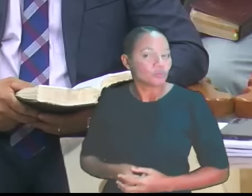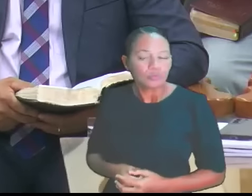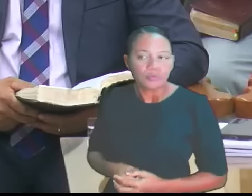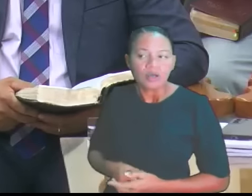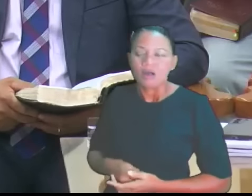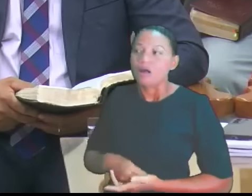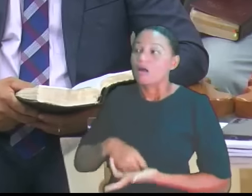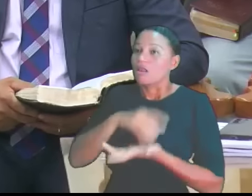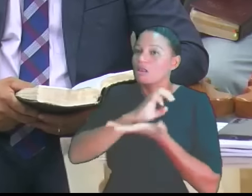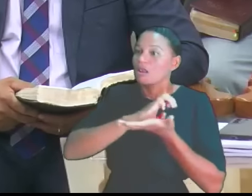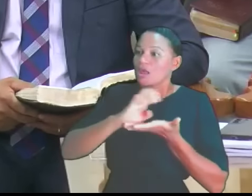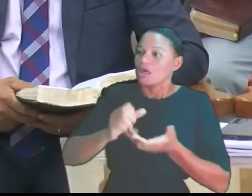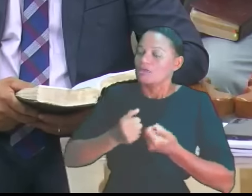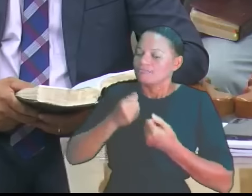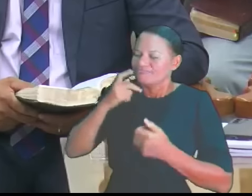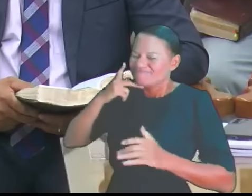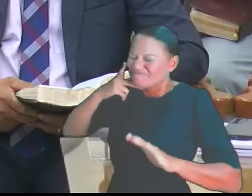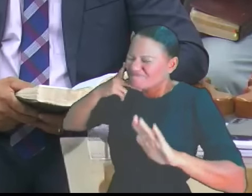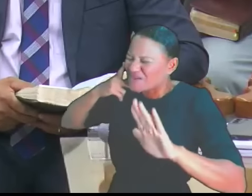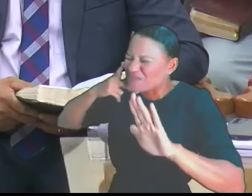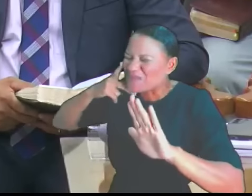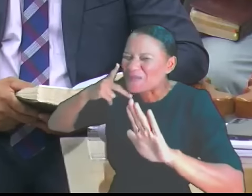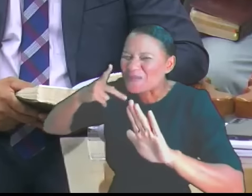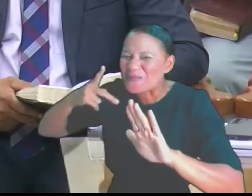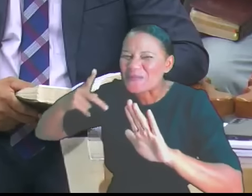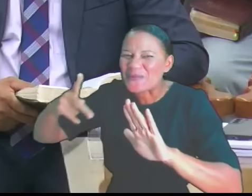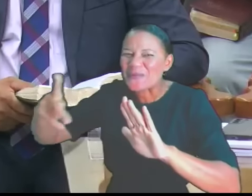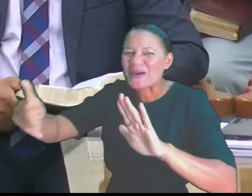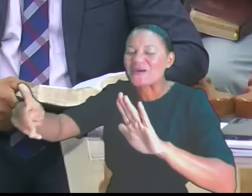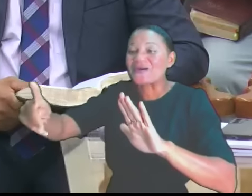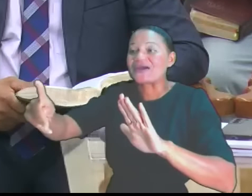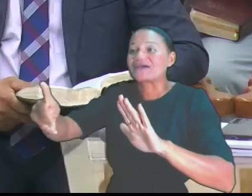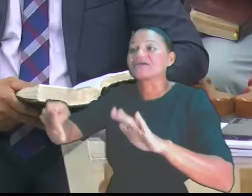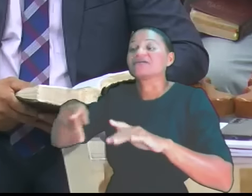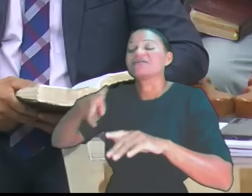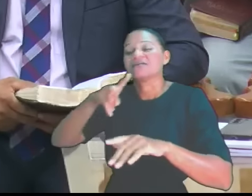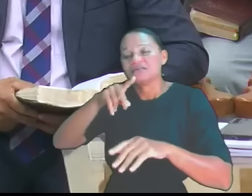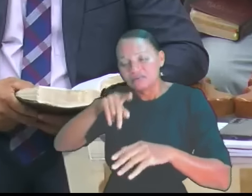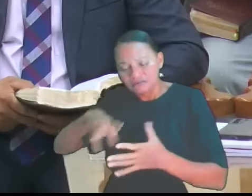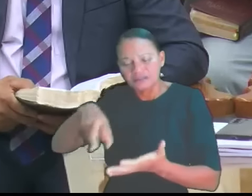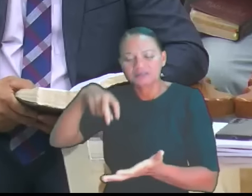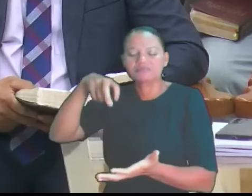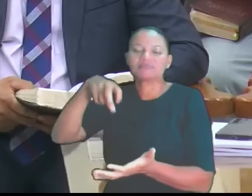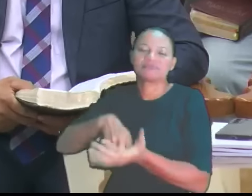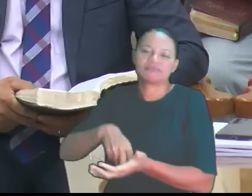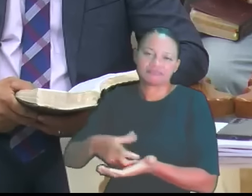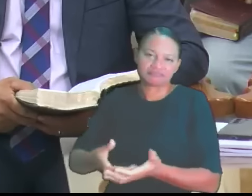Elias entrega uma profecia que ele também seria punido por ela.